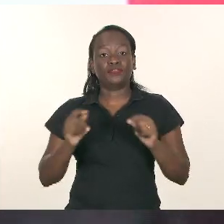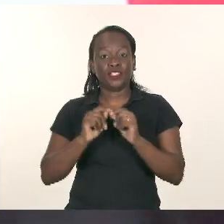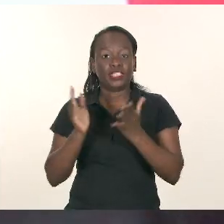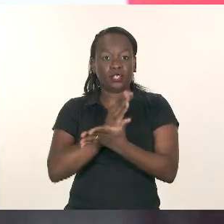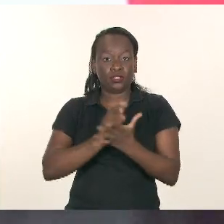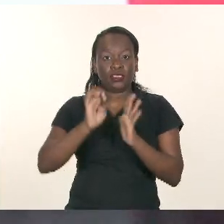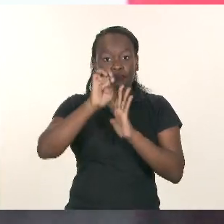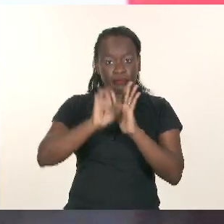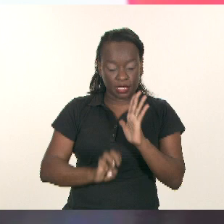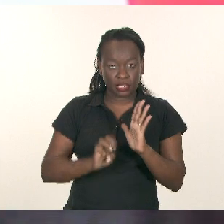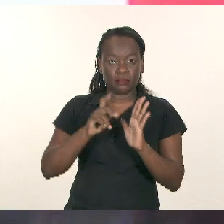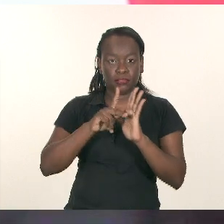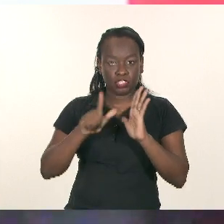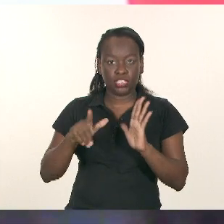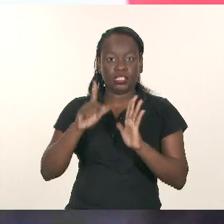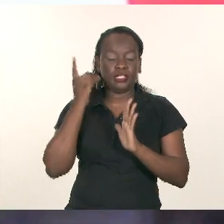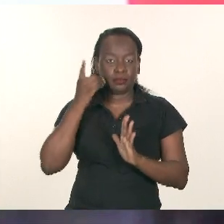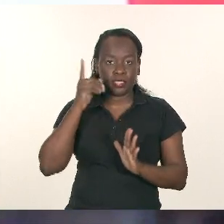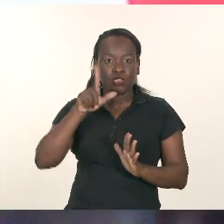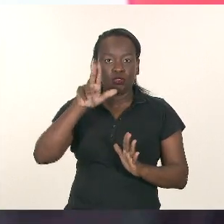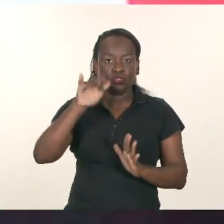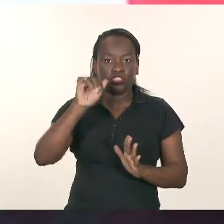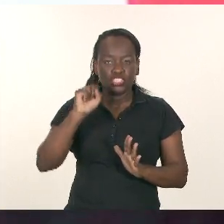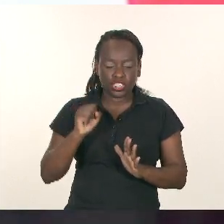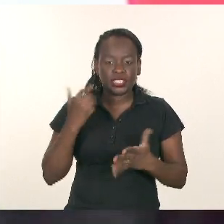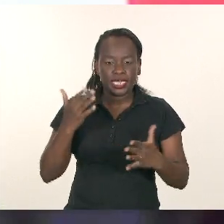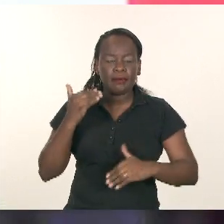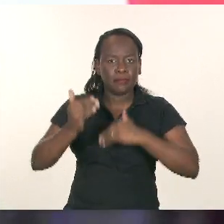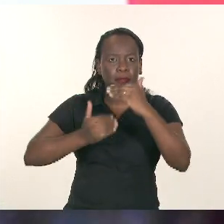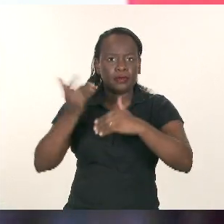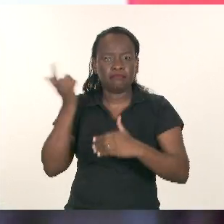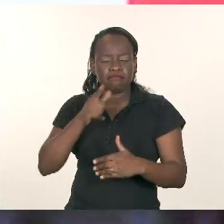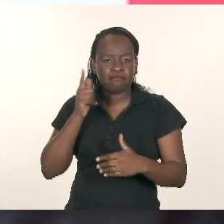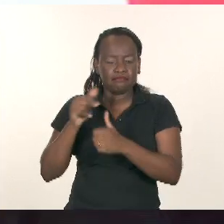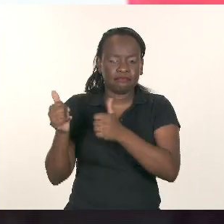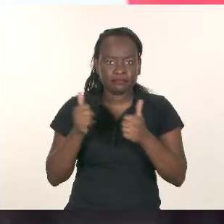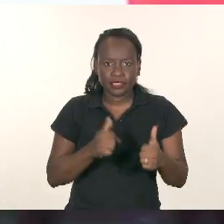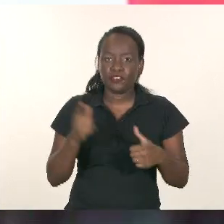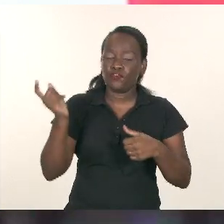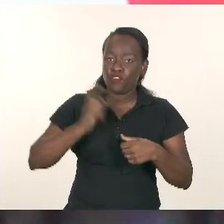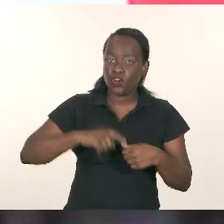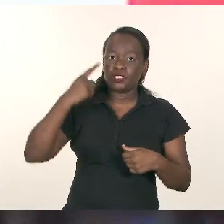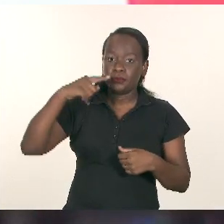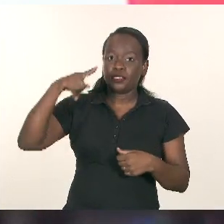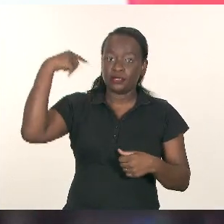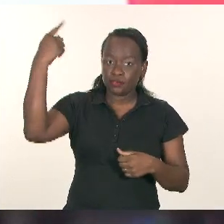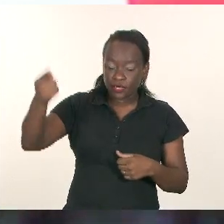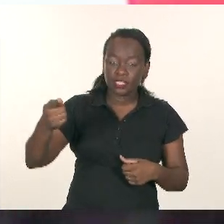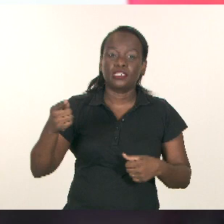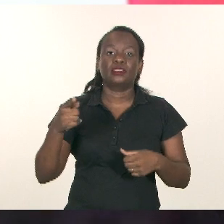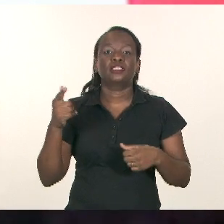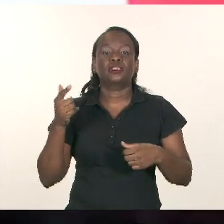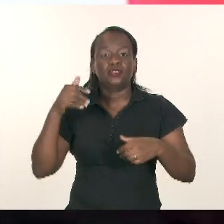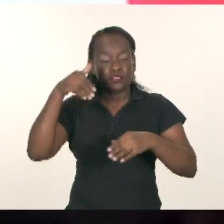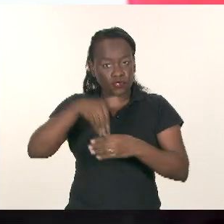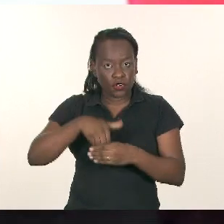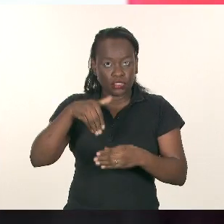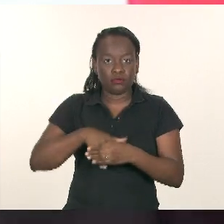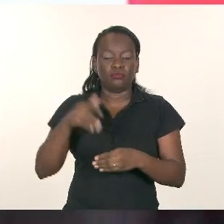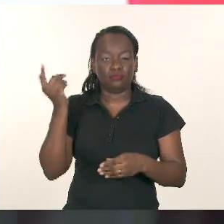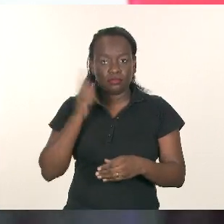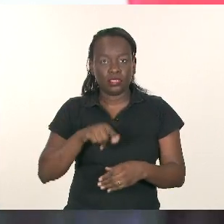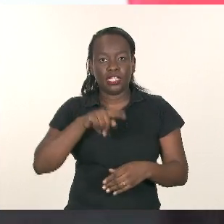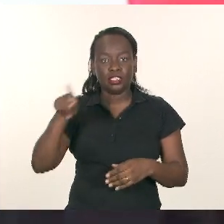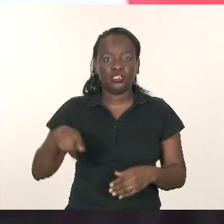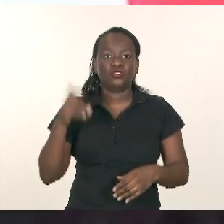no projeto do deputado Luiz Martins, que a gente espera que ele prospere o mais rápido possível, que ele volte na semana que vem e que ele seja votado, para que